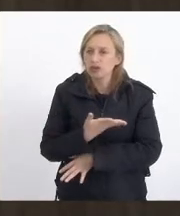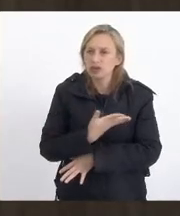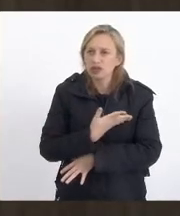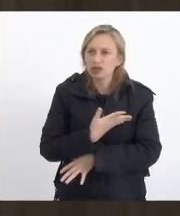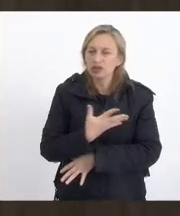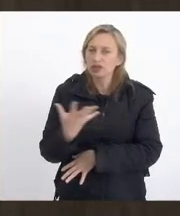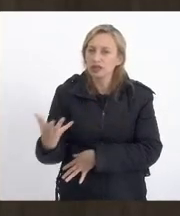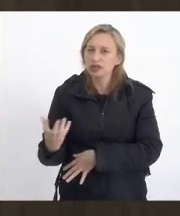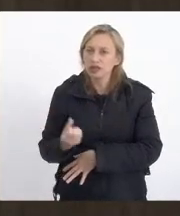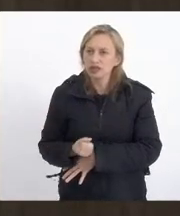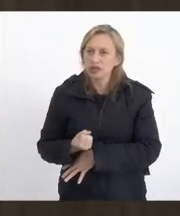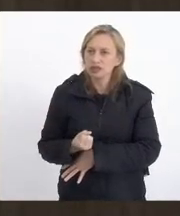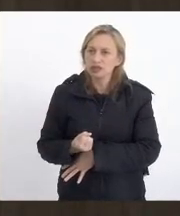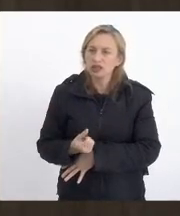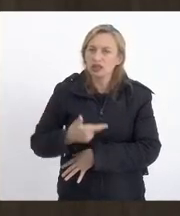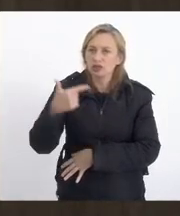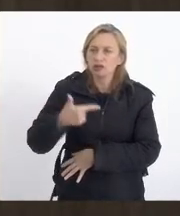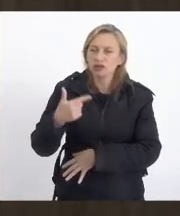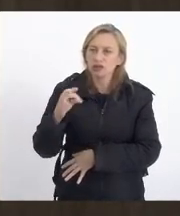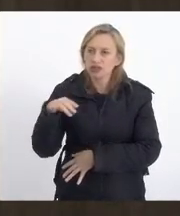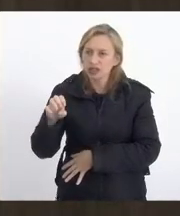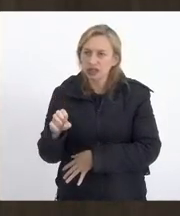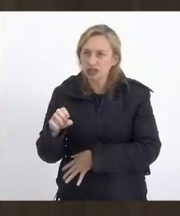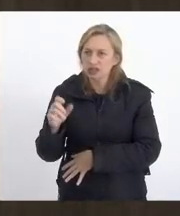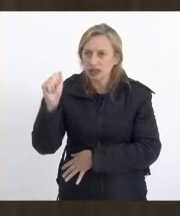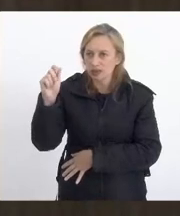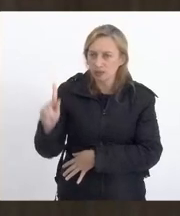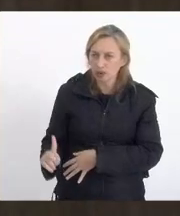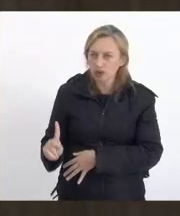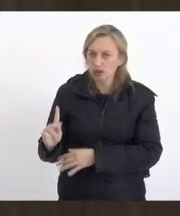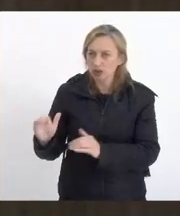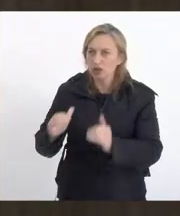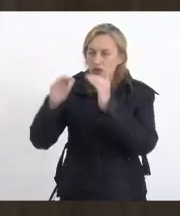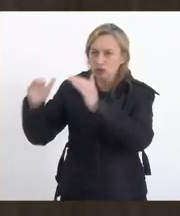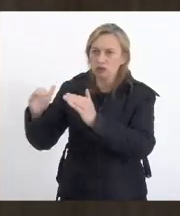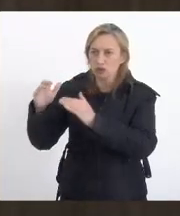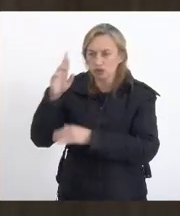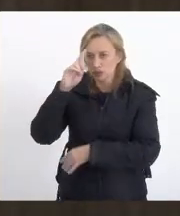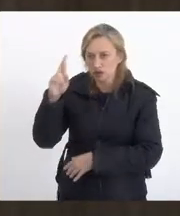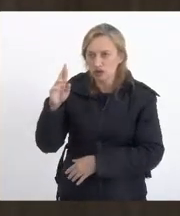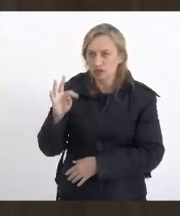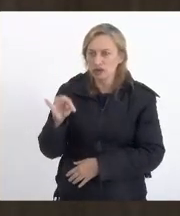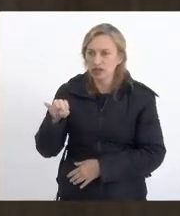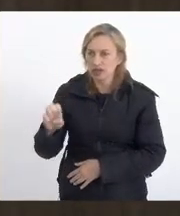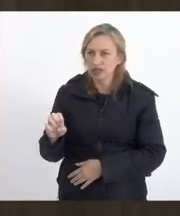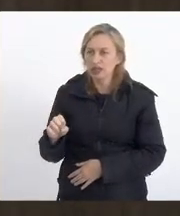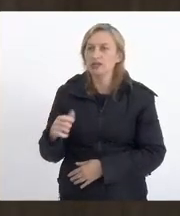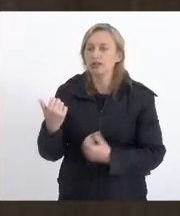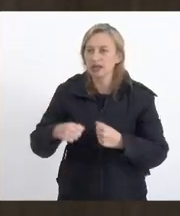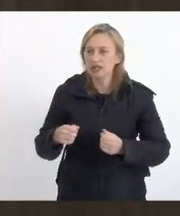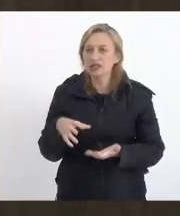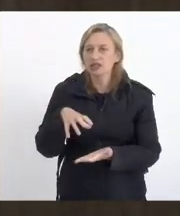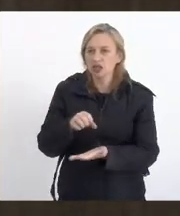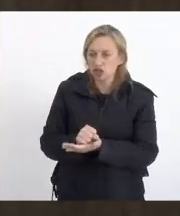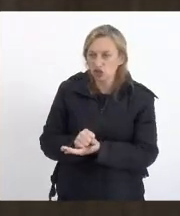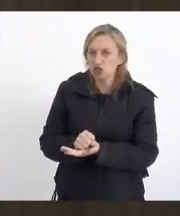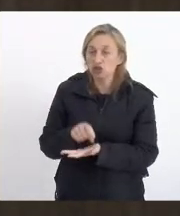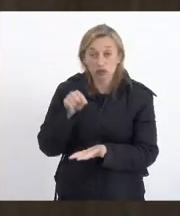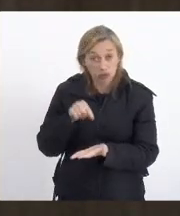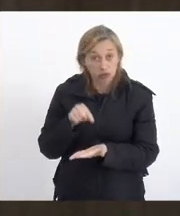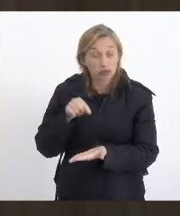que recebe como segundo-tenente, se aposentou como subtenente, então tem que constar nos registros